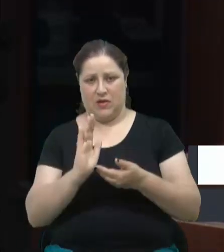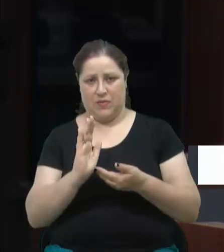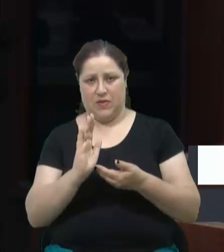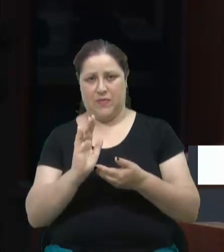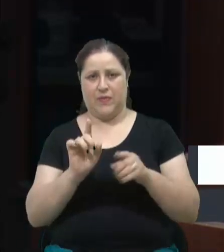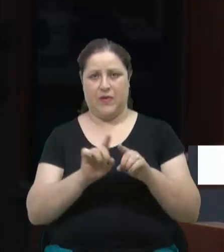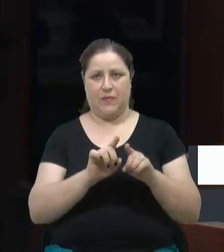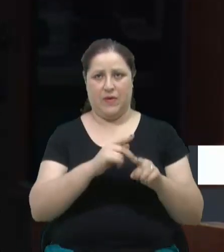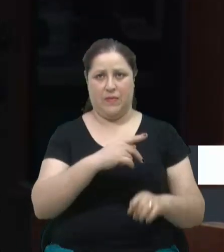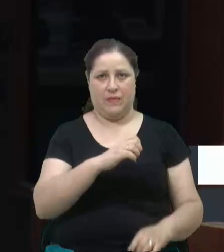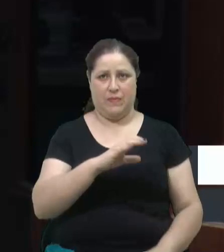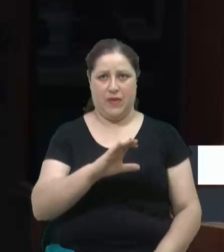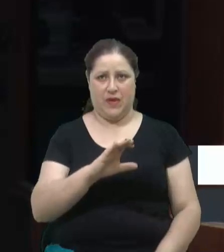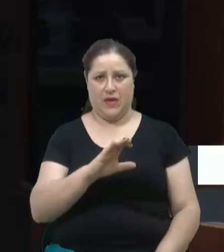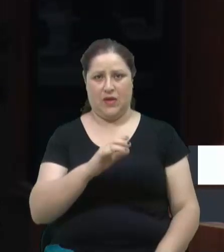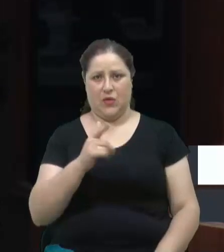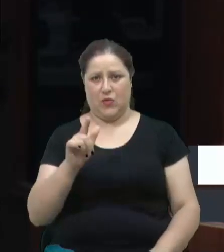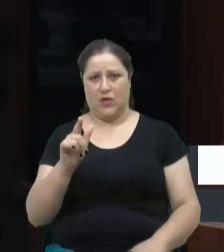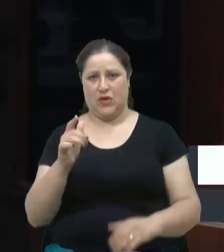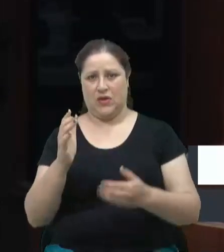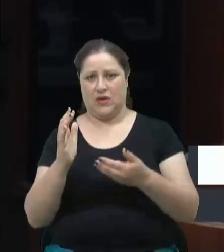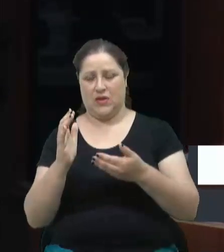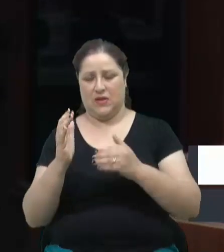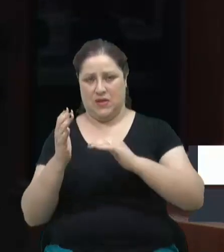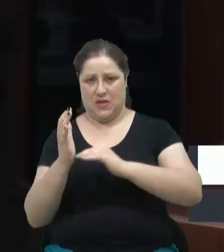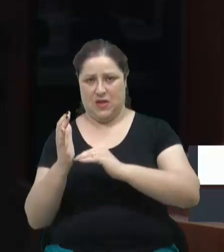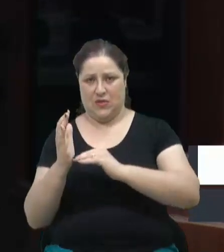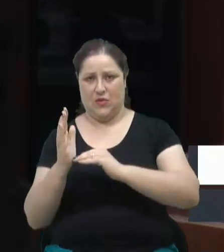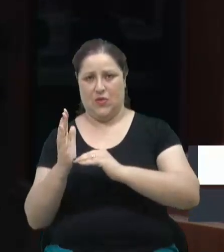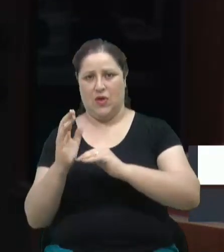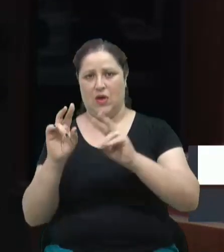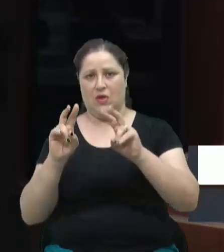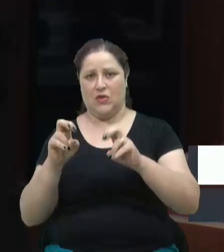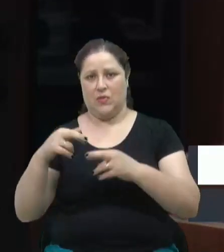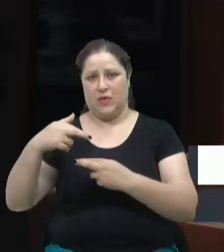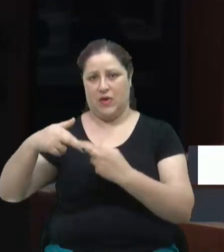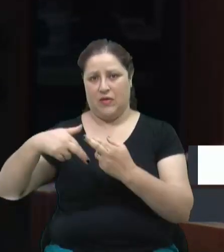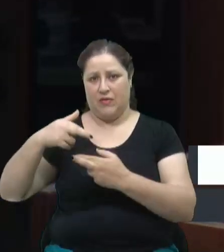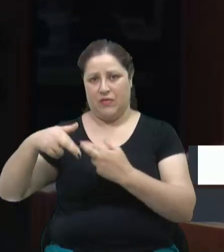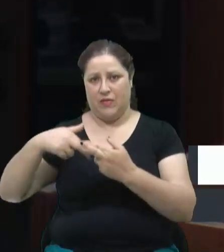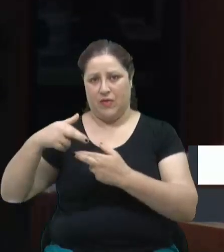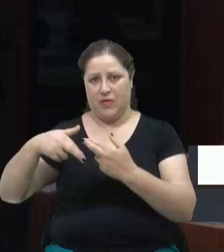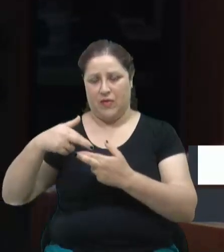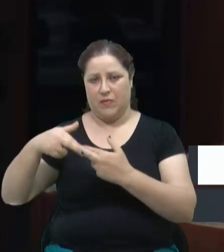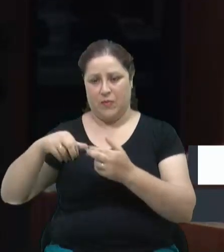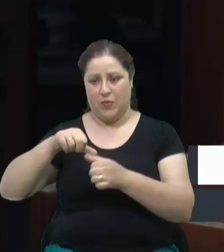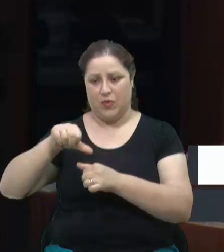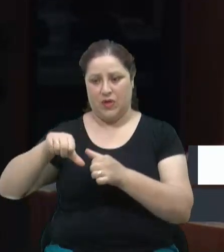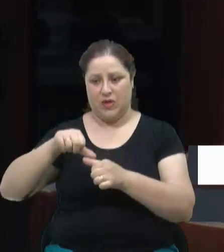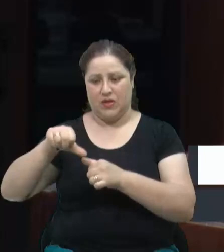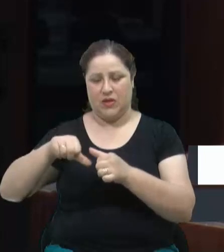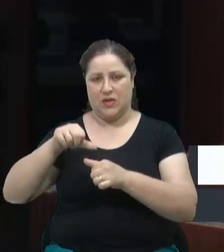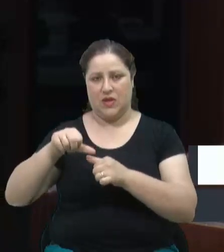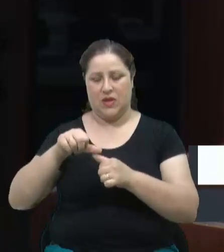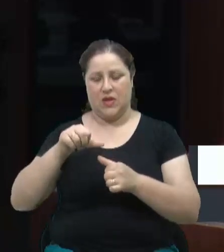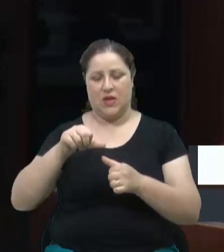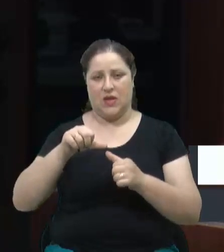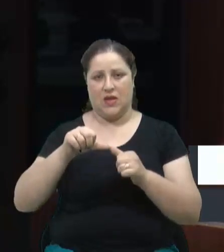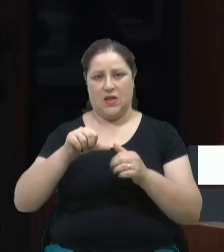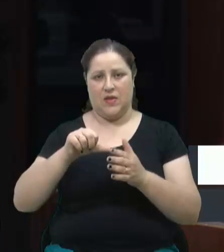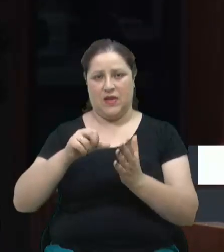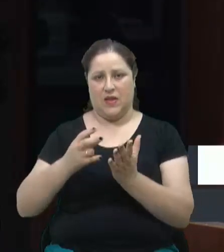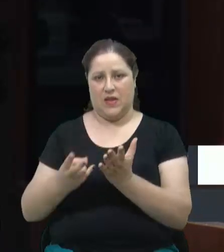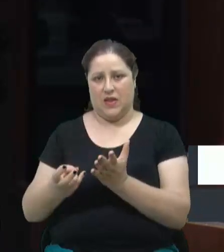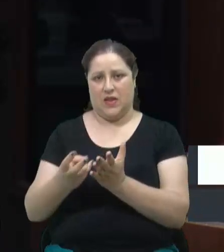Senado. Essas PECs estão tratando da reforma tributária. O Brasil, há muitos anos, os senhores e